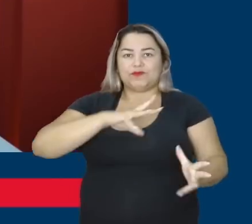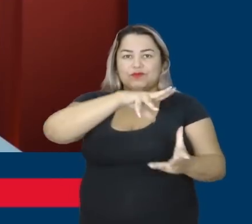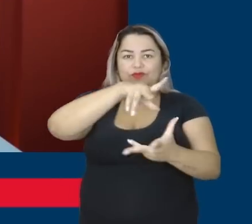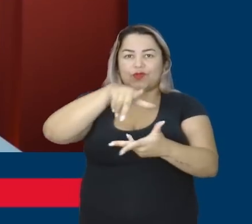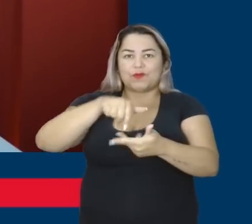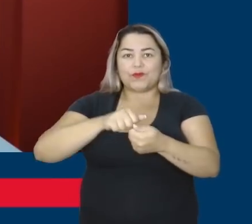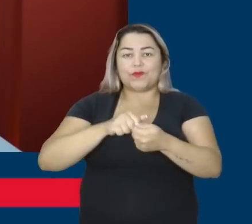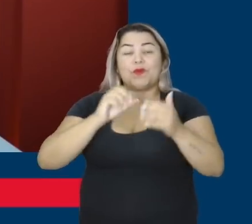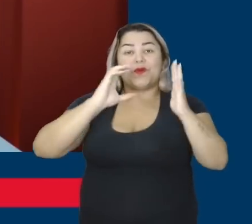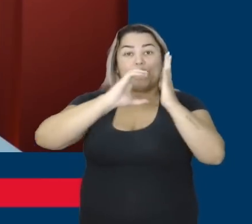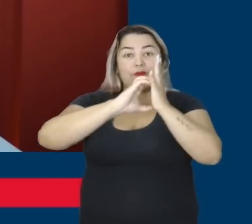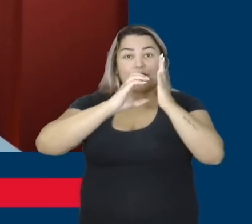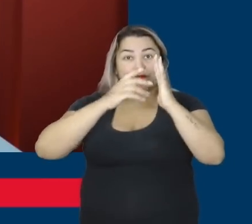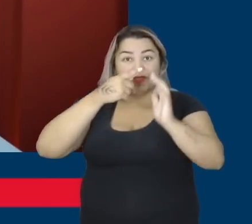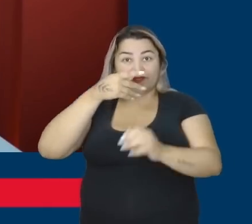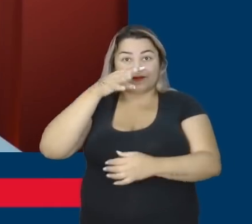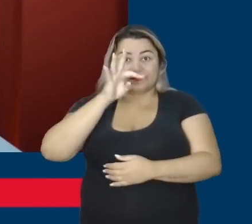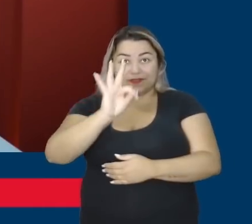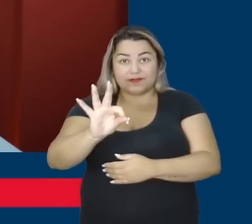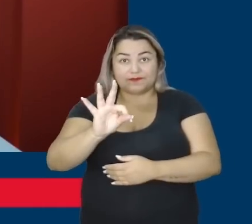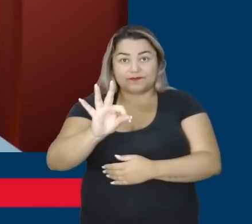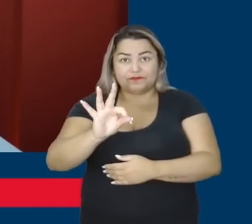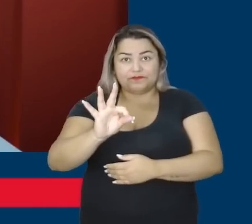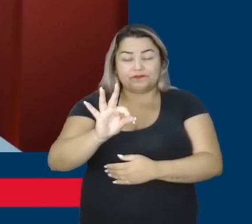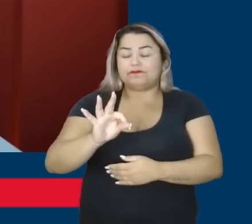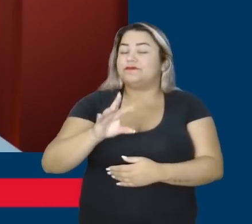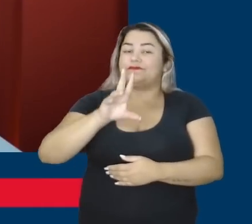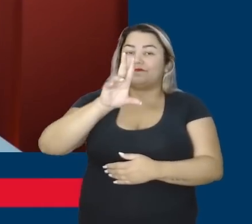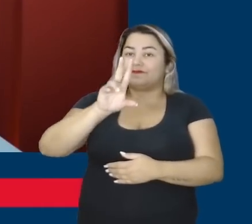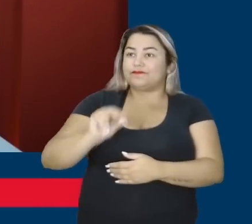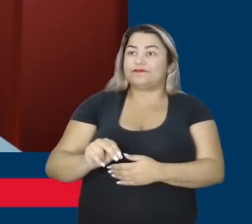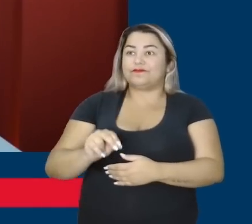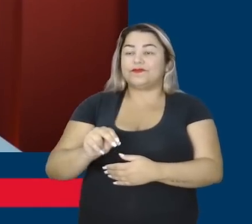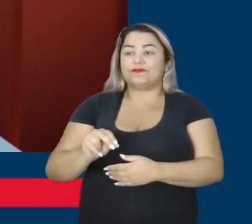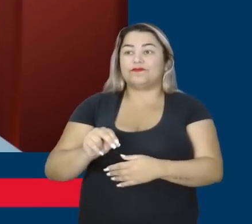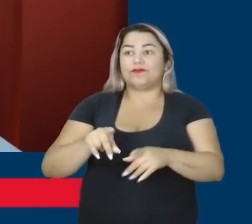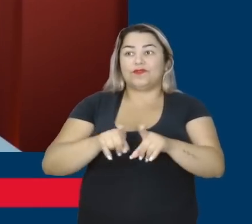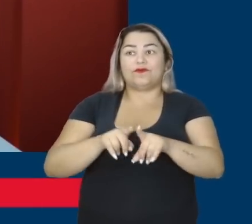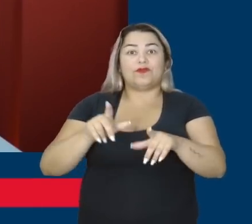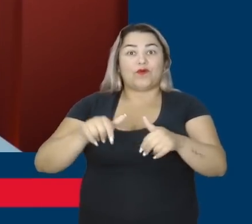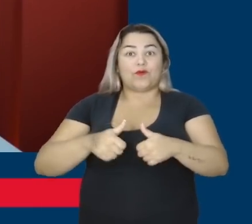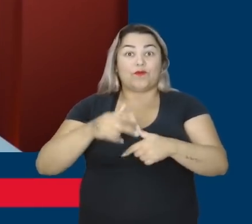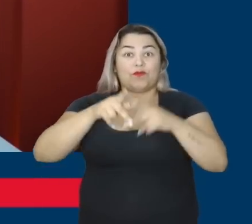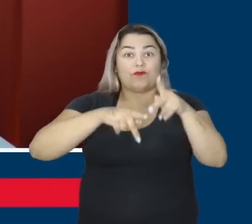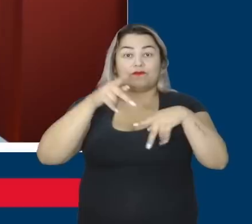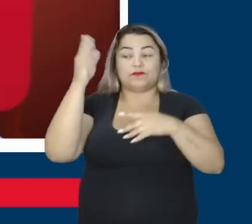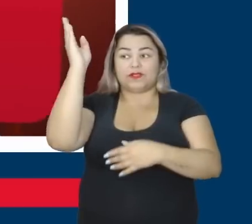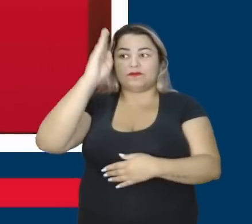O Partido dos Trabalhadores e das Trabalhadoras não faltará ao Brasil e ao povo brasileiro.